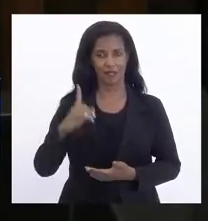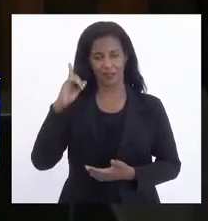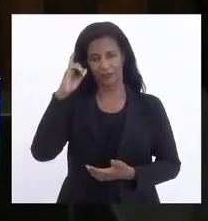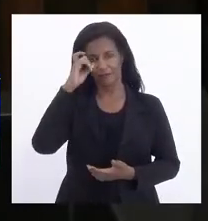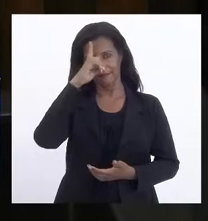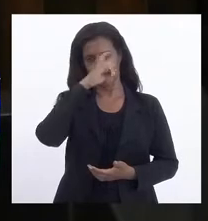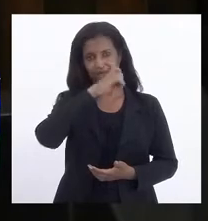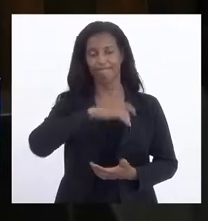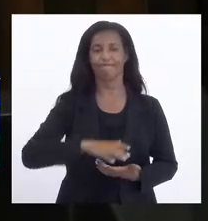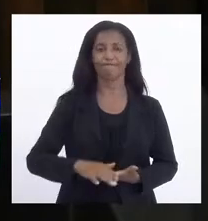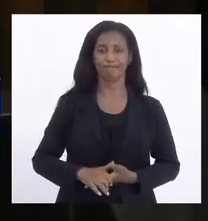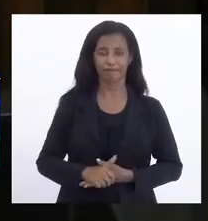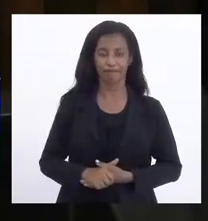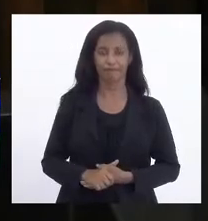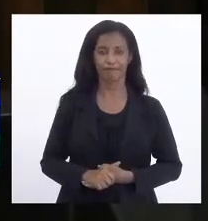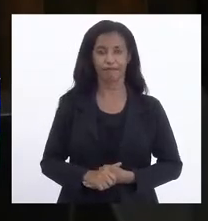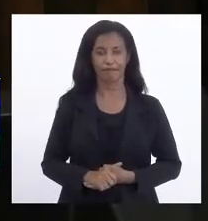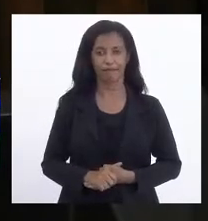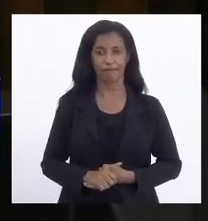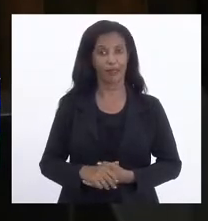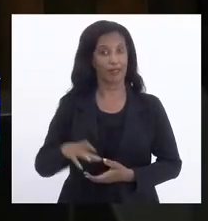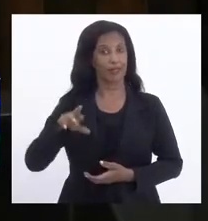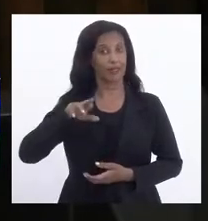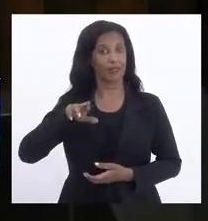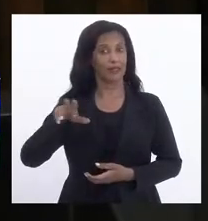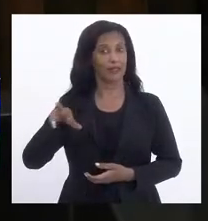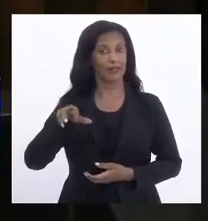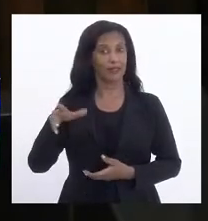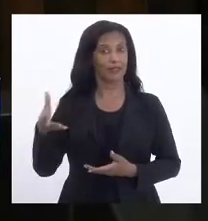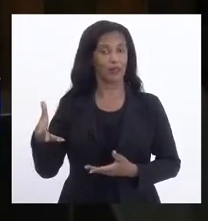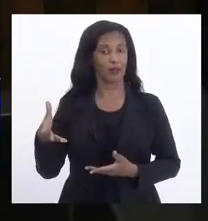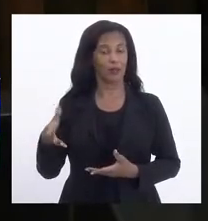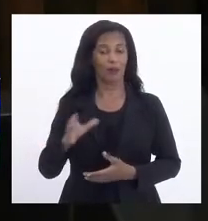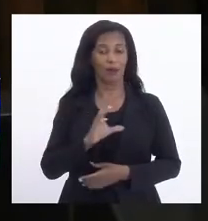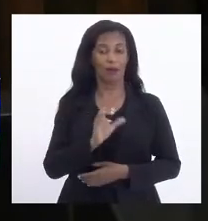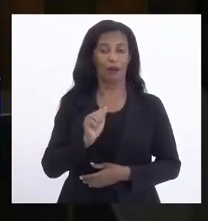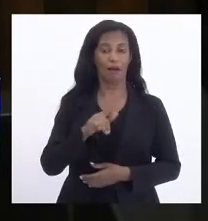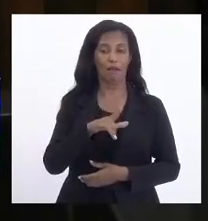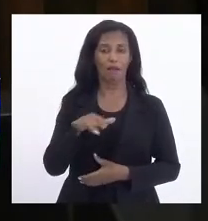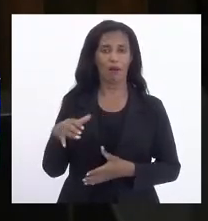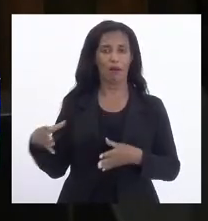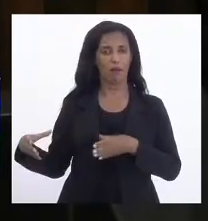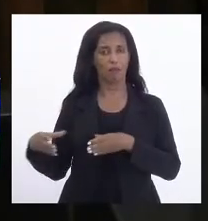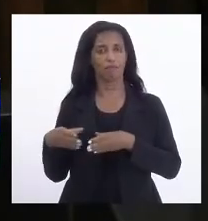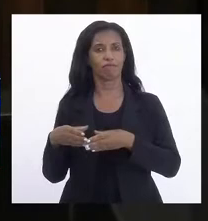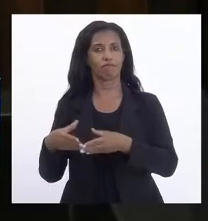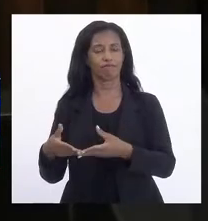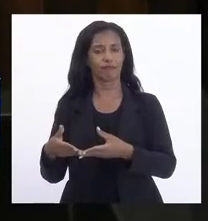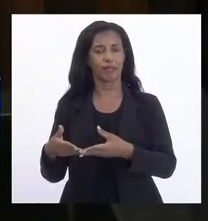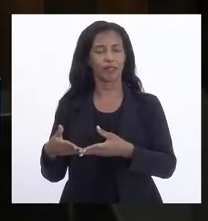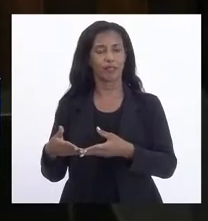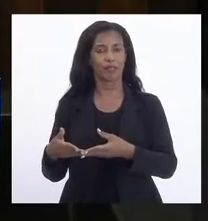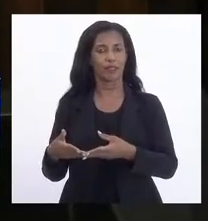hostilidade e não uma campanha que